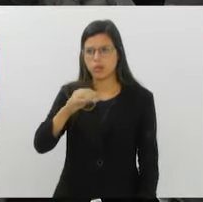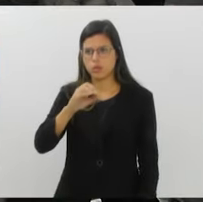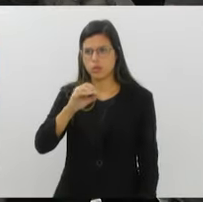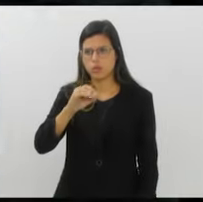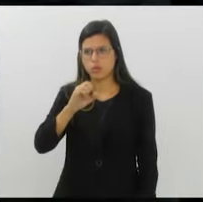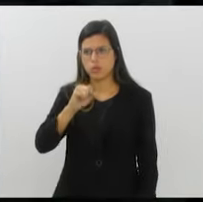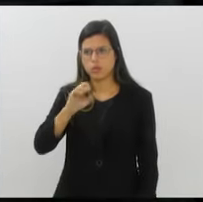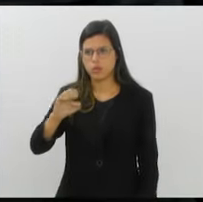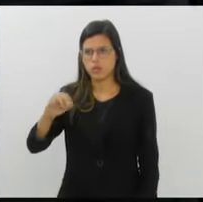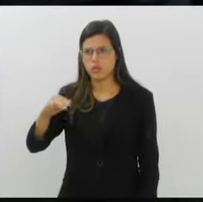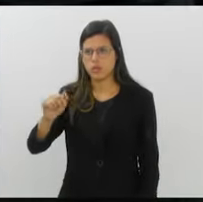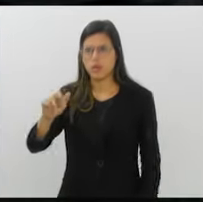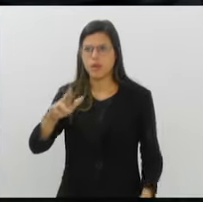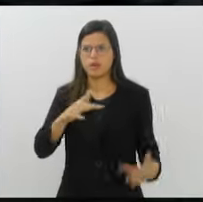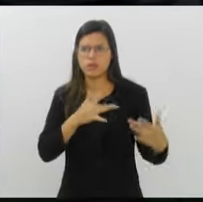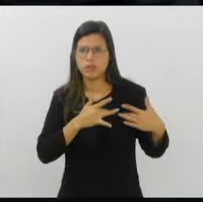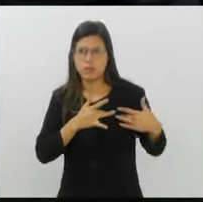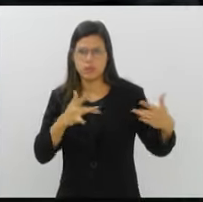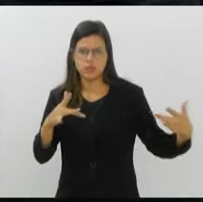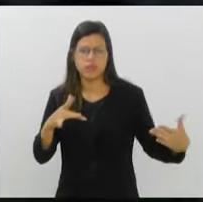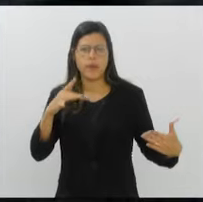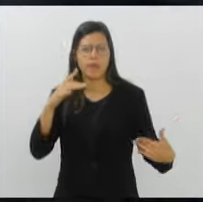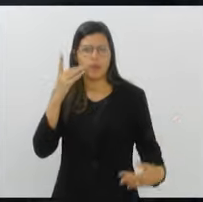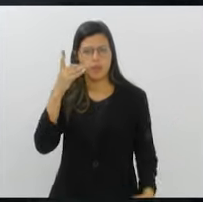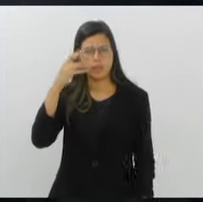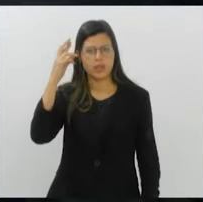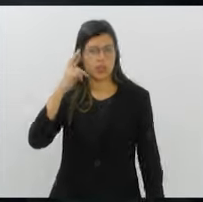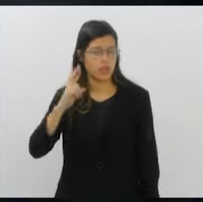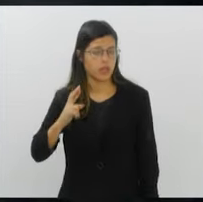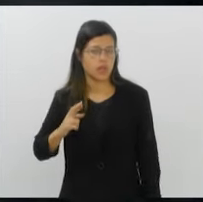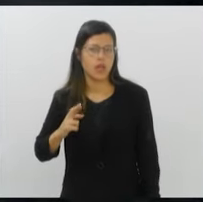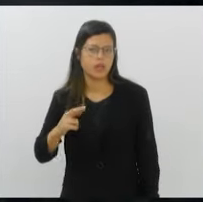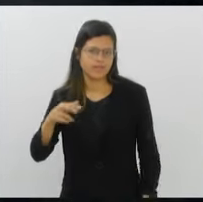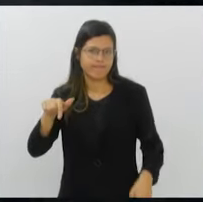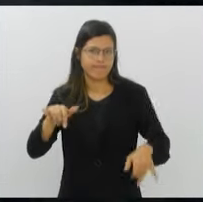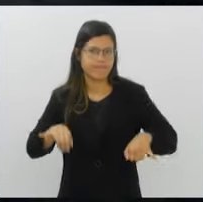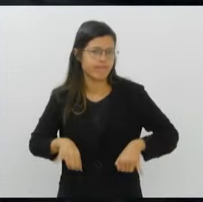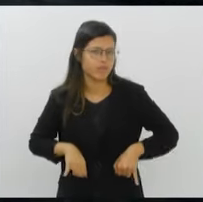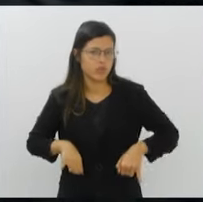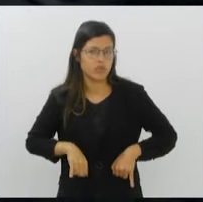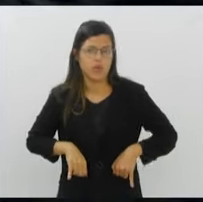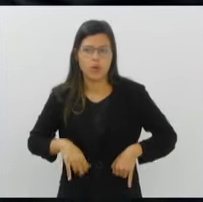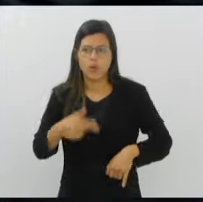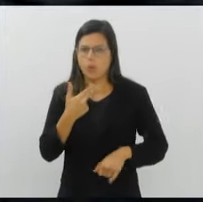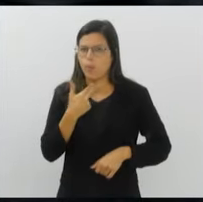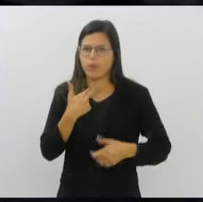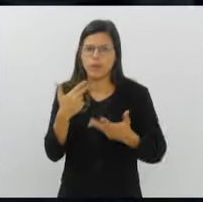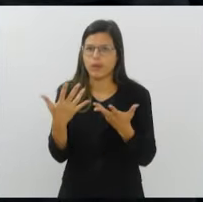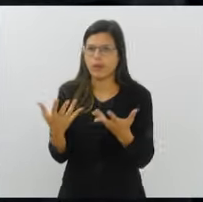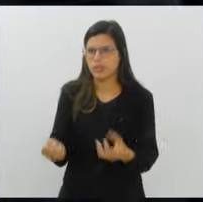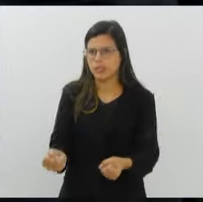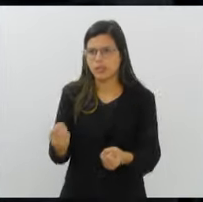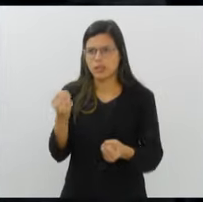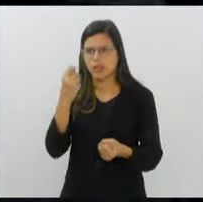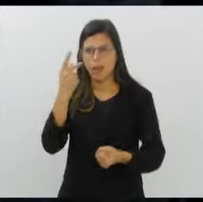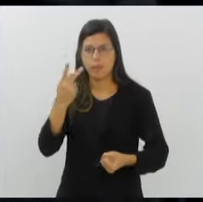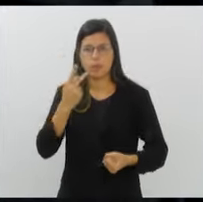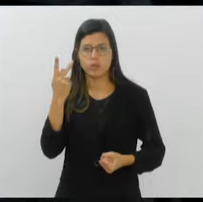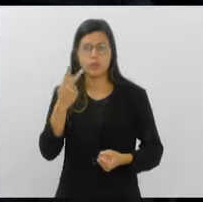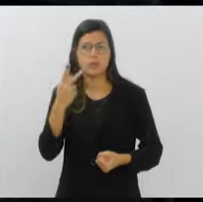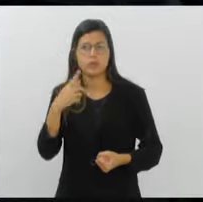solidariedade à deputada Renata Souza, pelo que ela sofreu. Nós não podemos aceitar, enquanto parlamentares, que